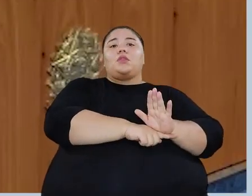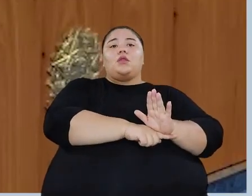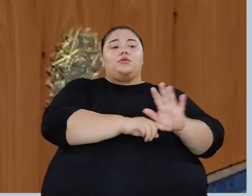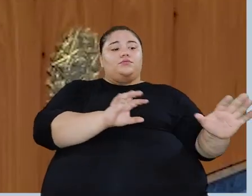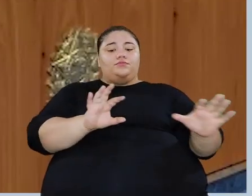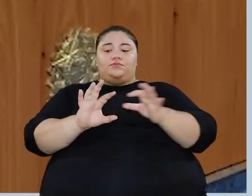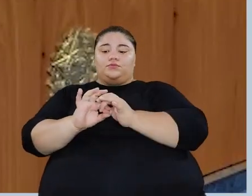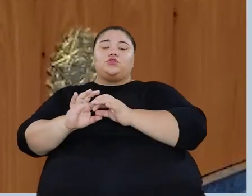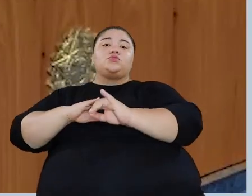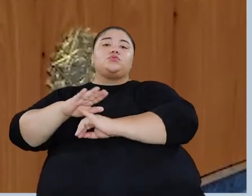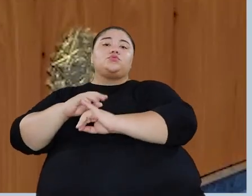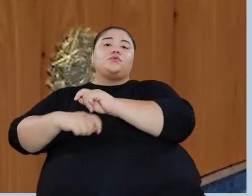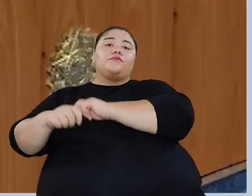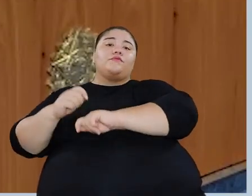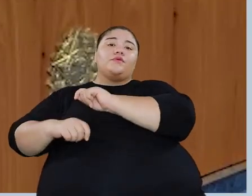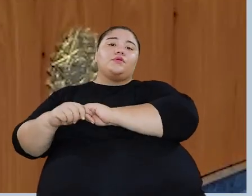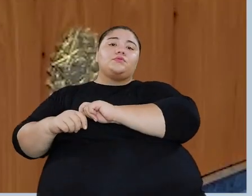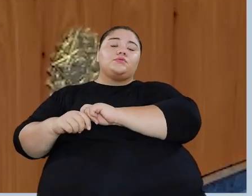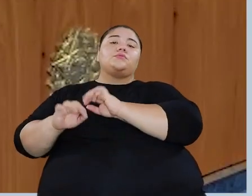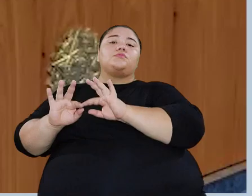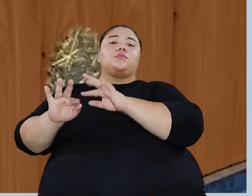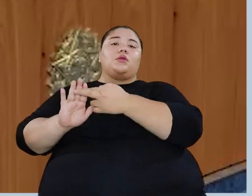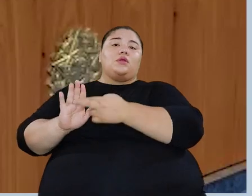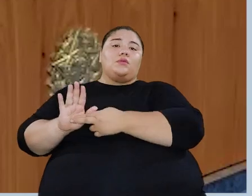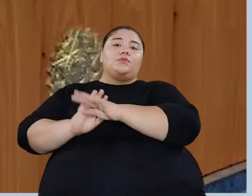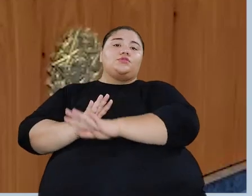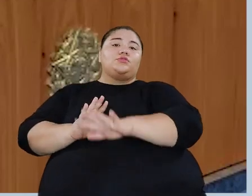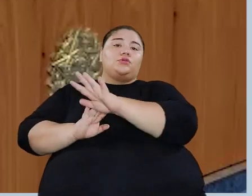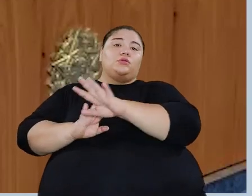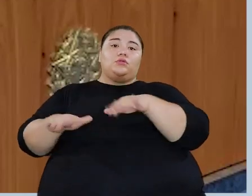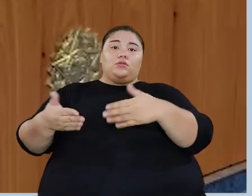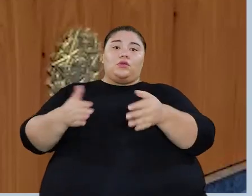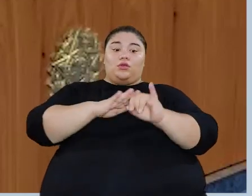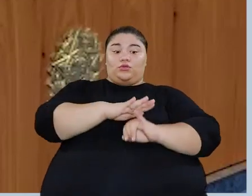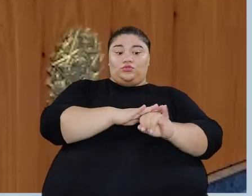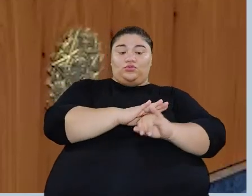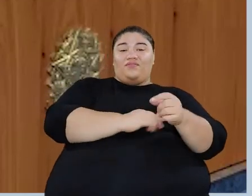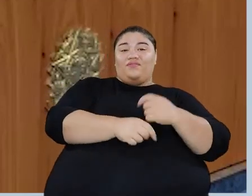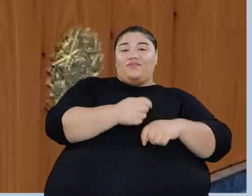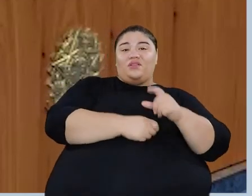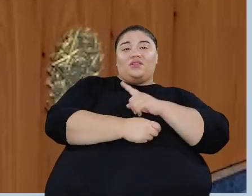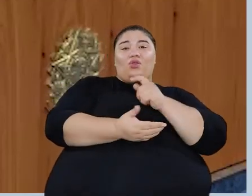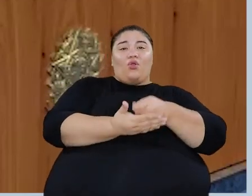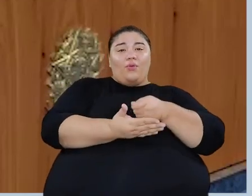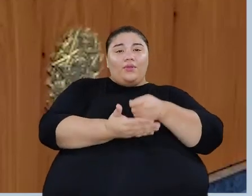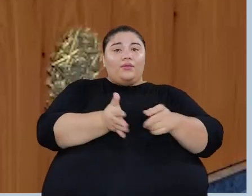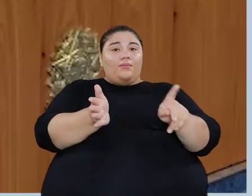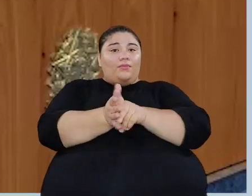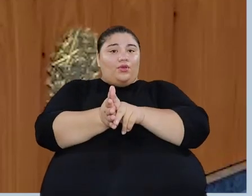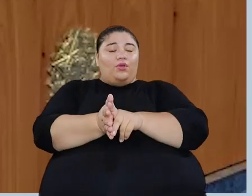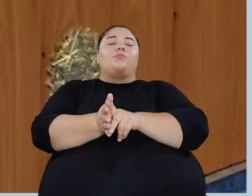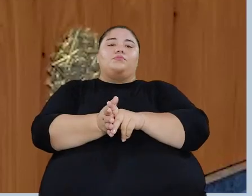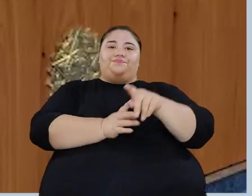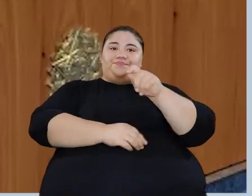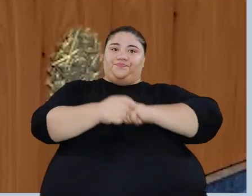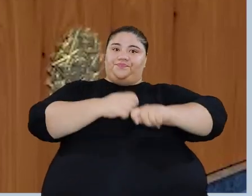instituições financeiras para os fins do regime geral. Então, as instituições financeiras têm as suas obrigações próprias com as suas